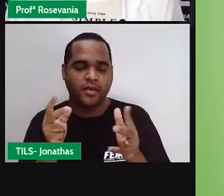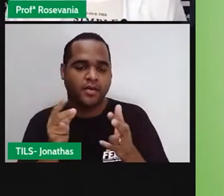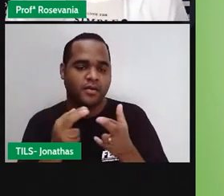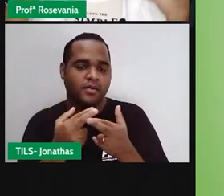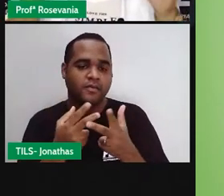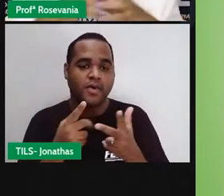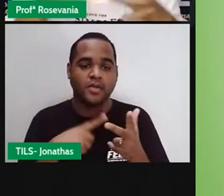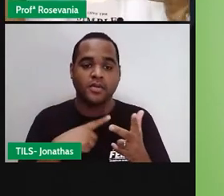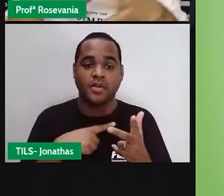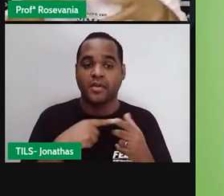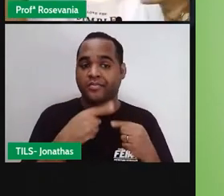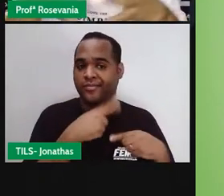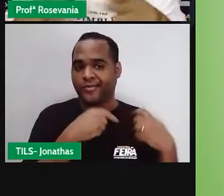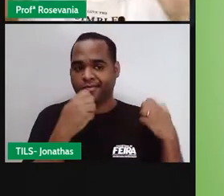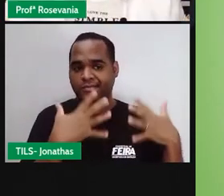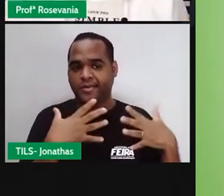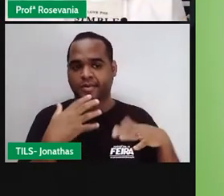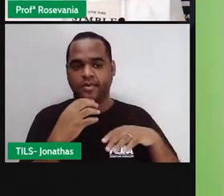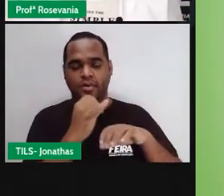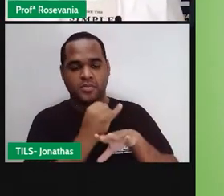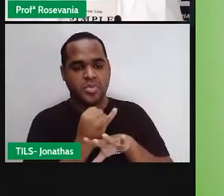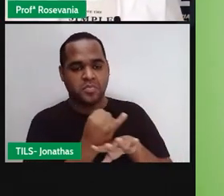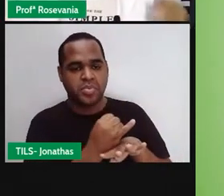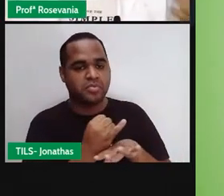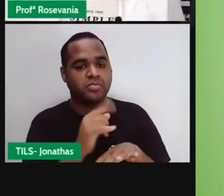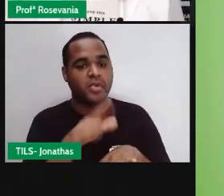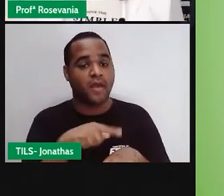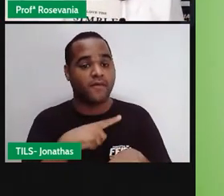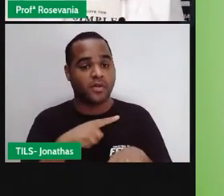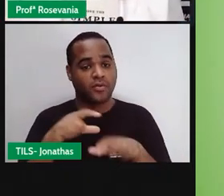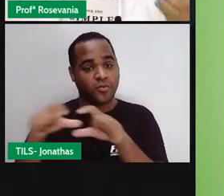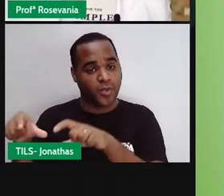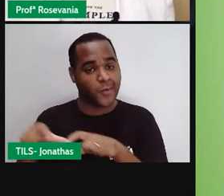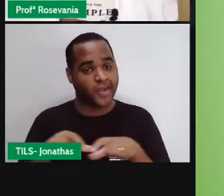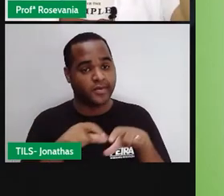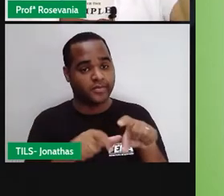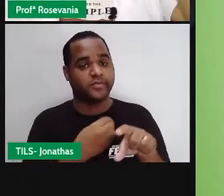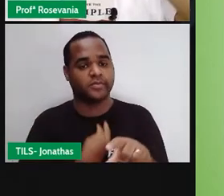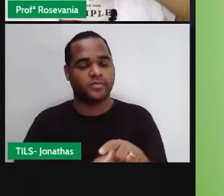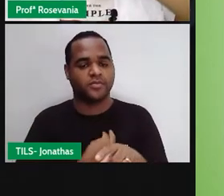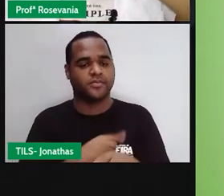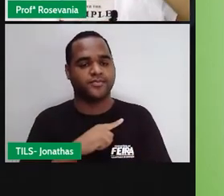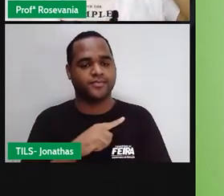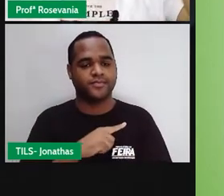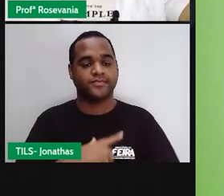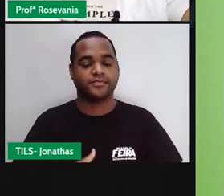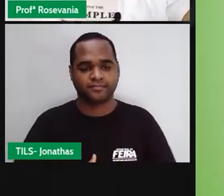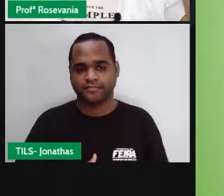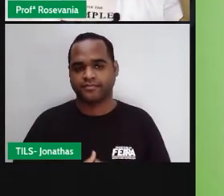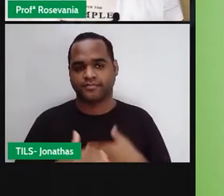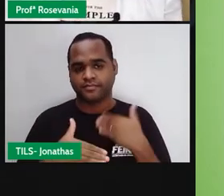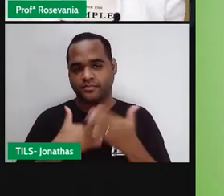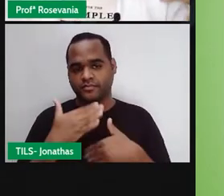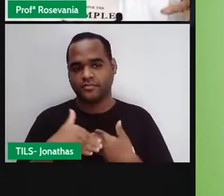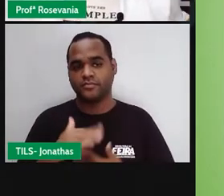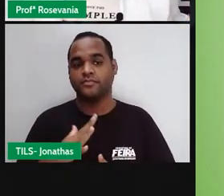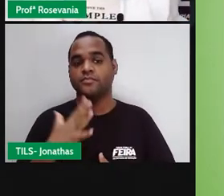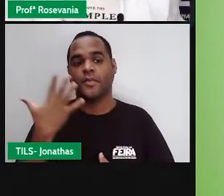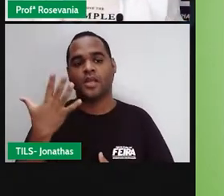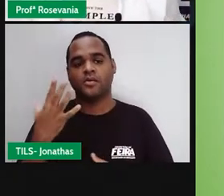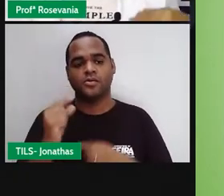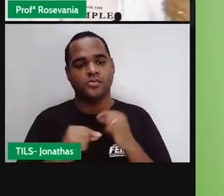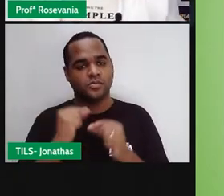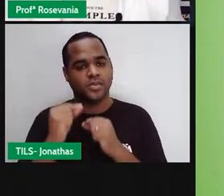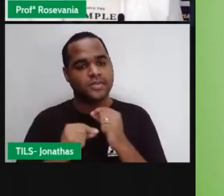Lembra que eu falei que a gente tem as ilhas, né? Econômicas assim, cada um no seu momento. E aí o que acontece? Essa balança comercial da gente